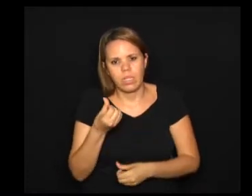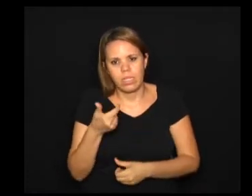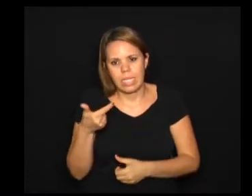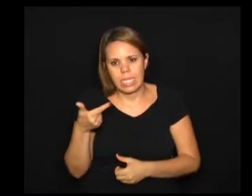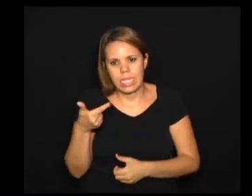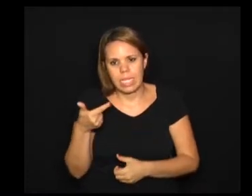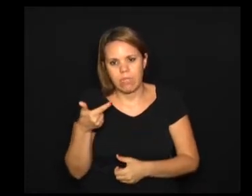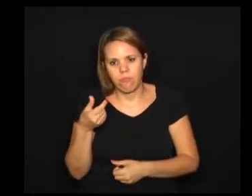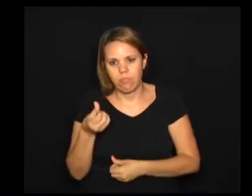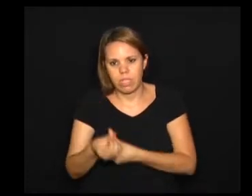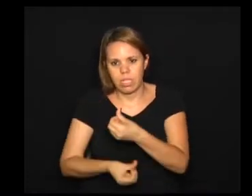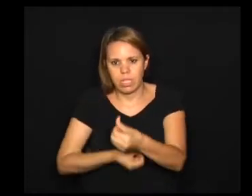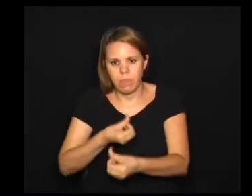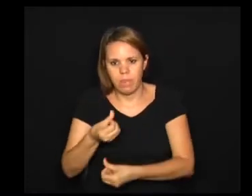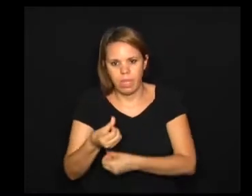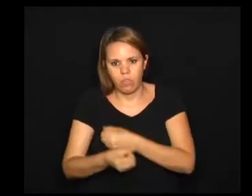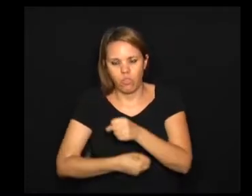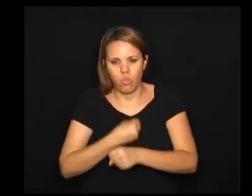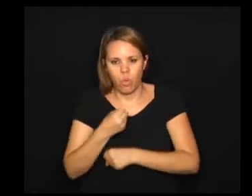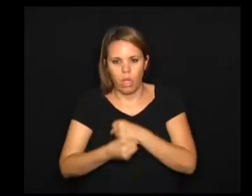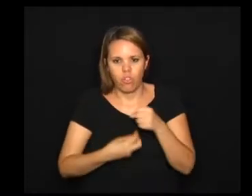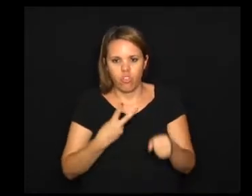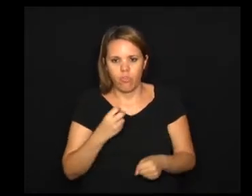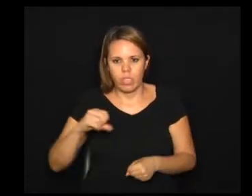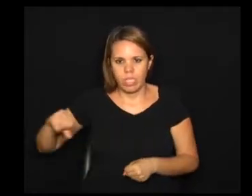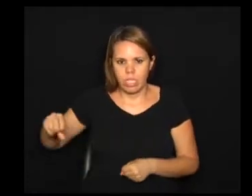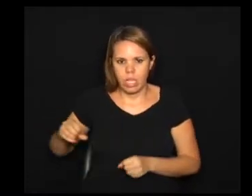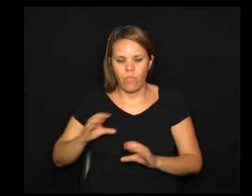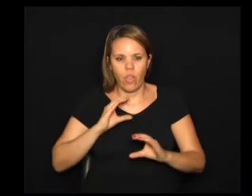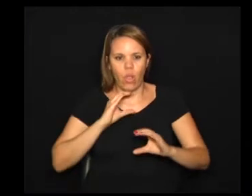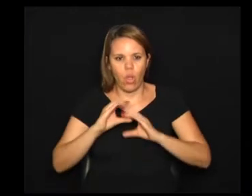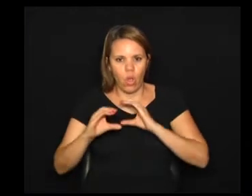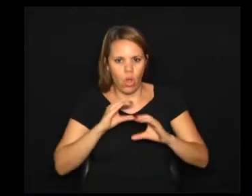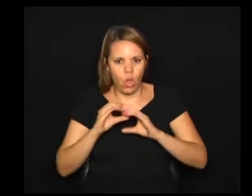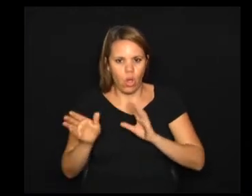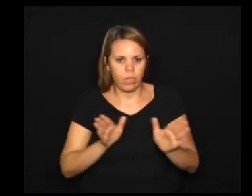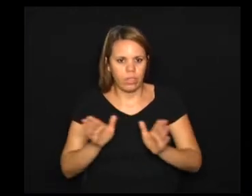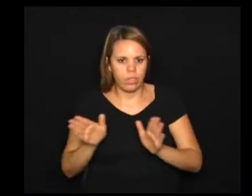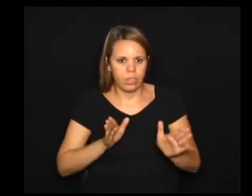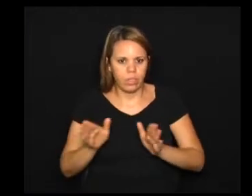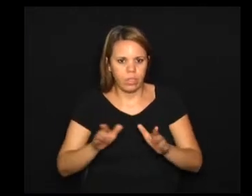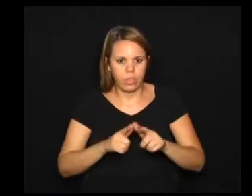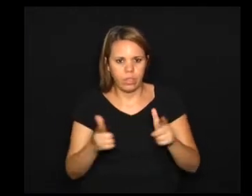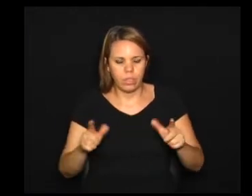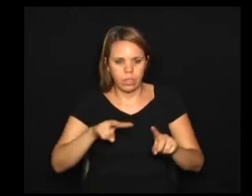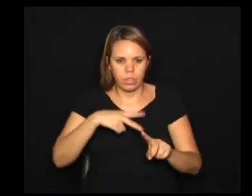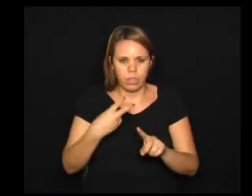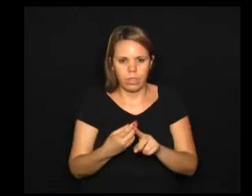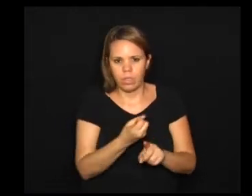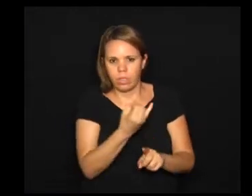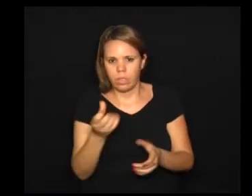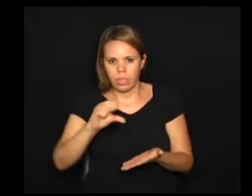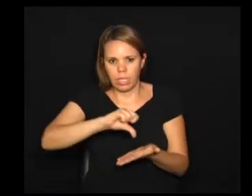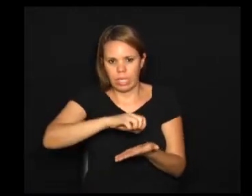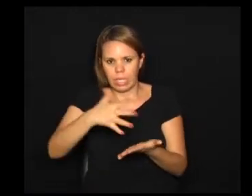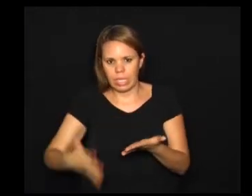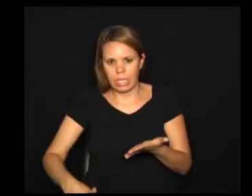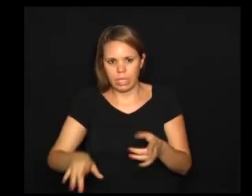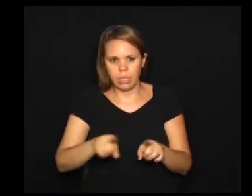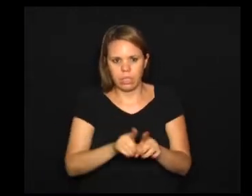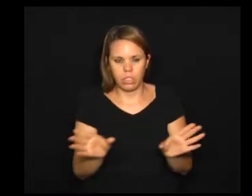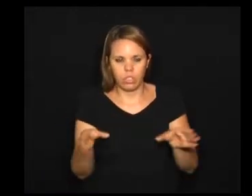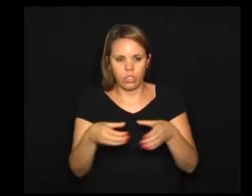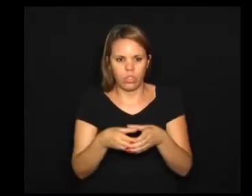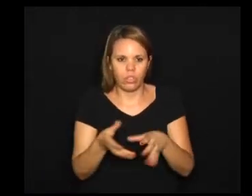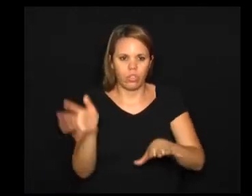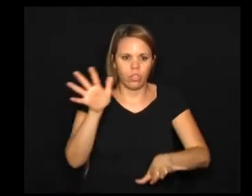semestre de 2019, que era a comunicação acessível, ampliação da central de Libras, turminha e inclusão na diversão nas